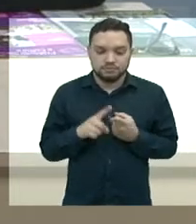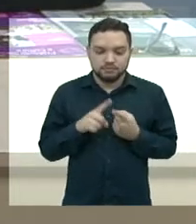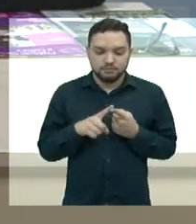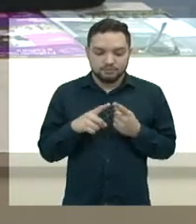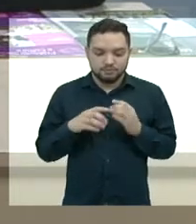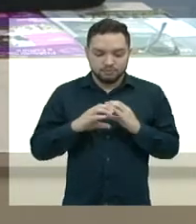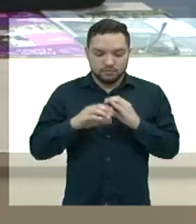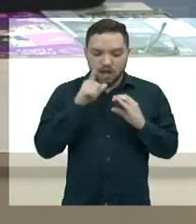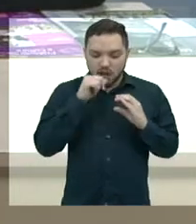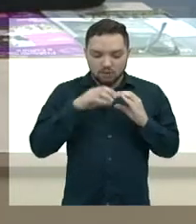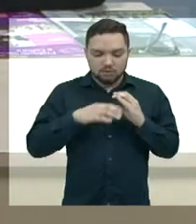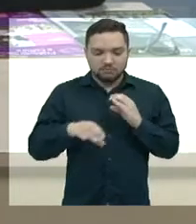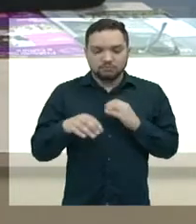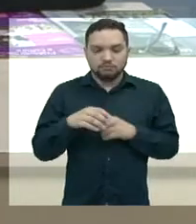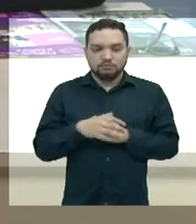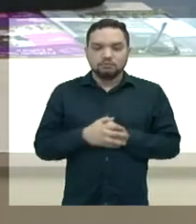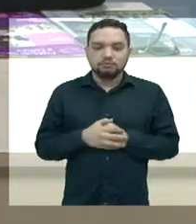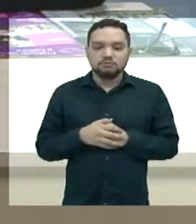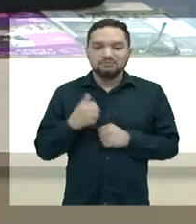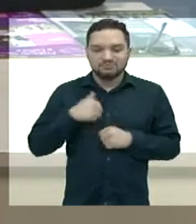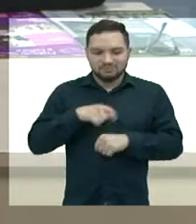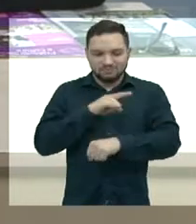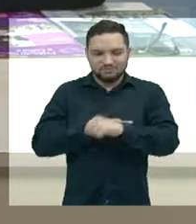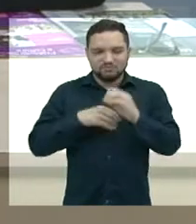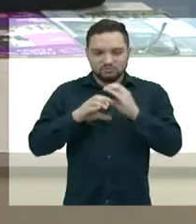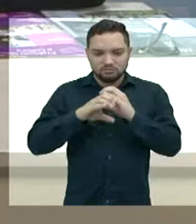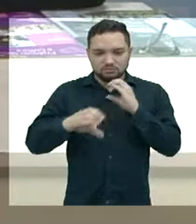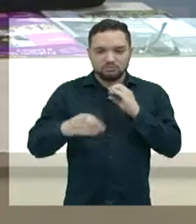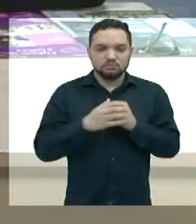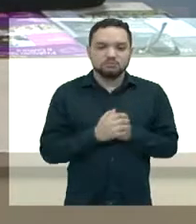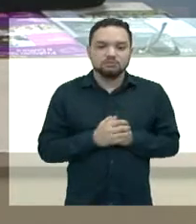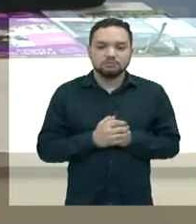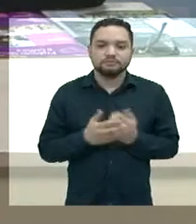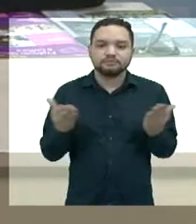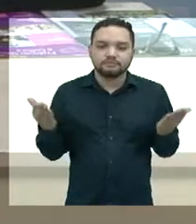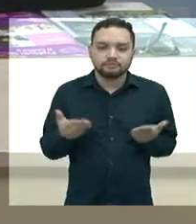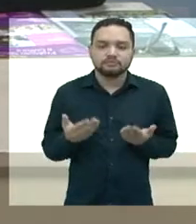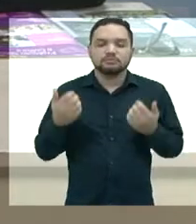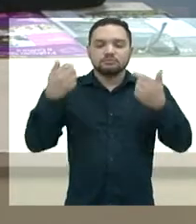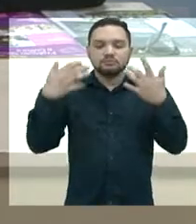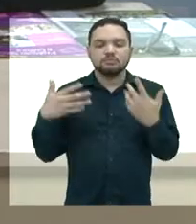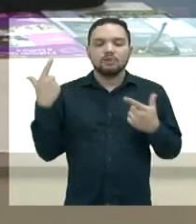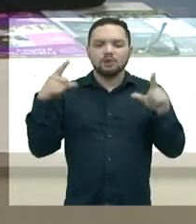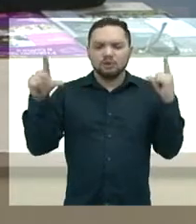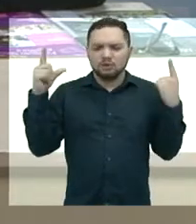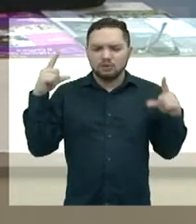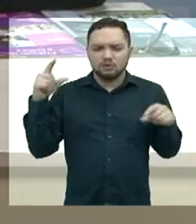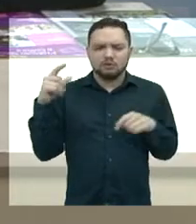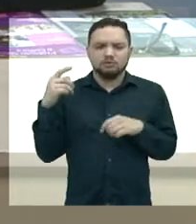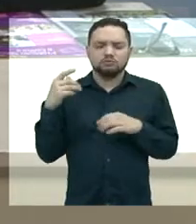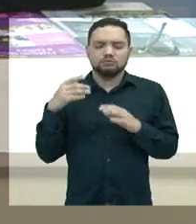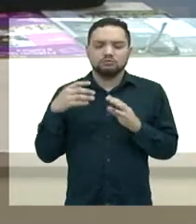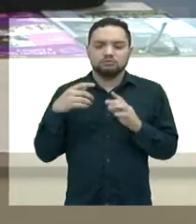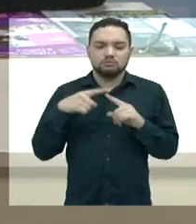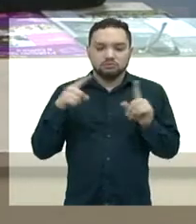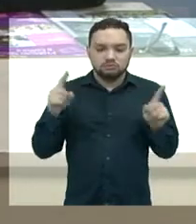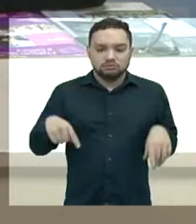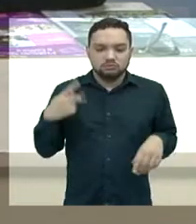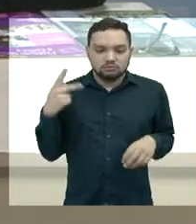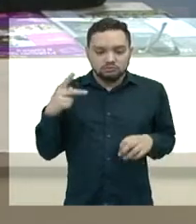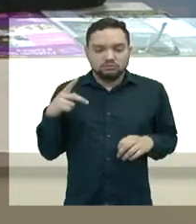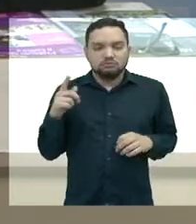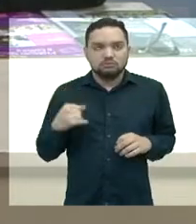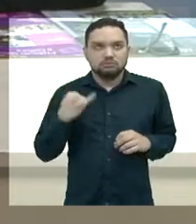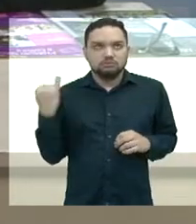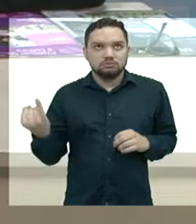esgoto no município de Fortaleza. E agora a gente vai entrar em outras proposituras de autoria do vereador, que são